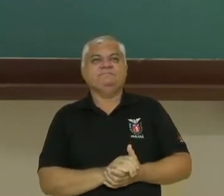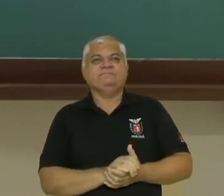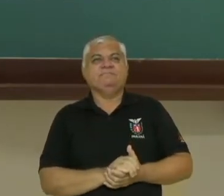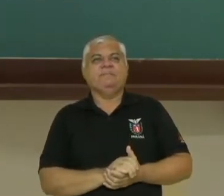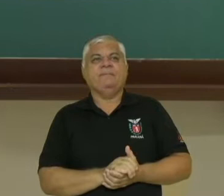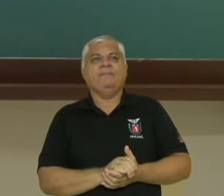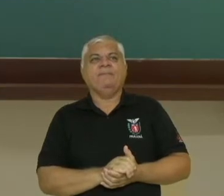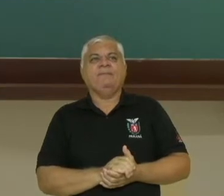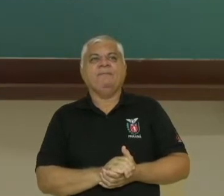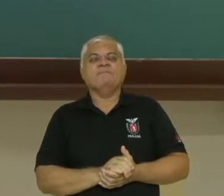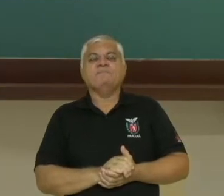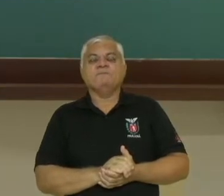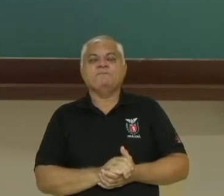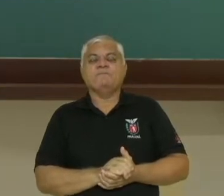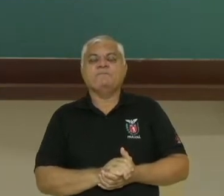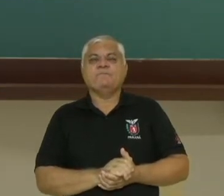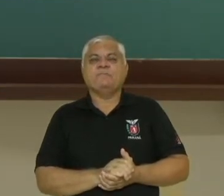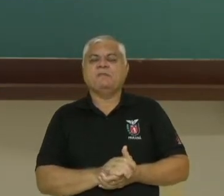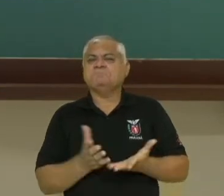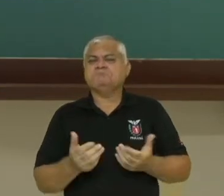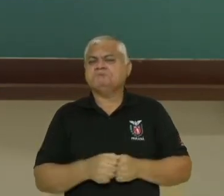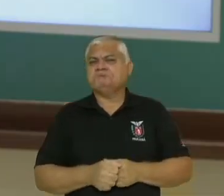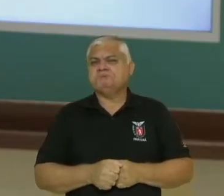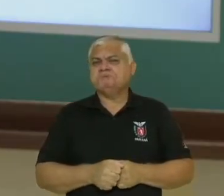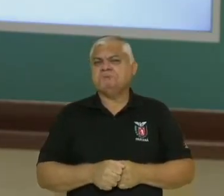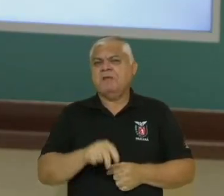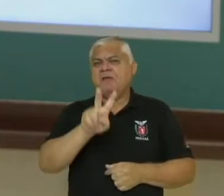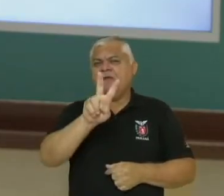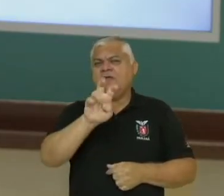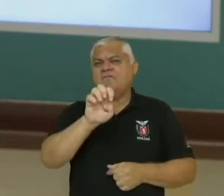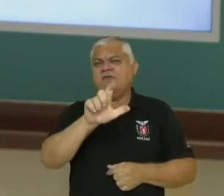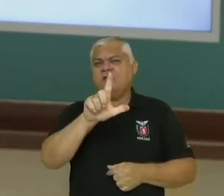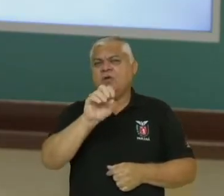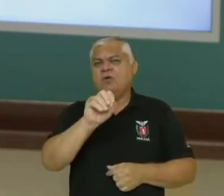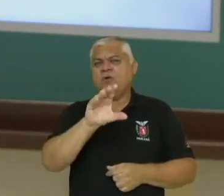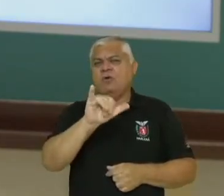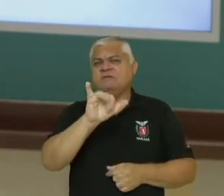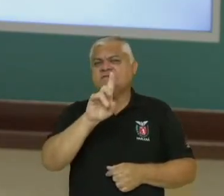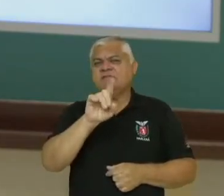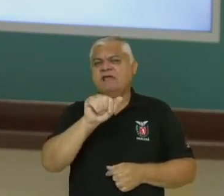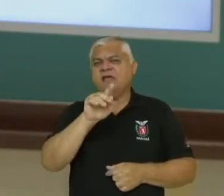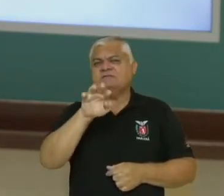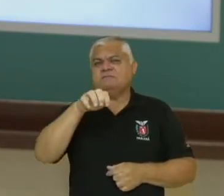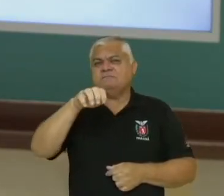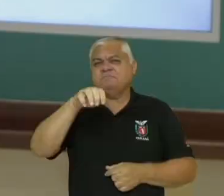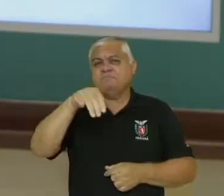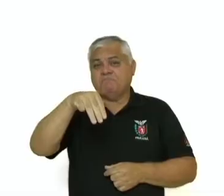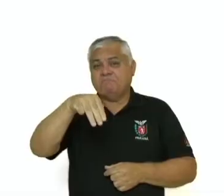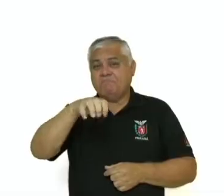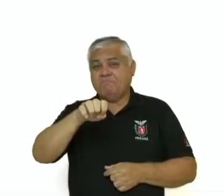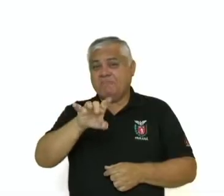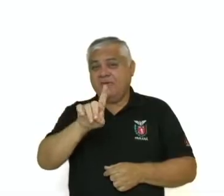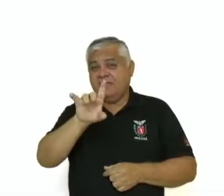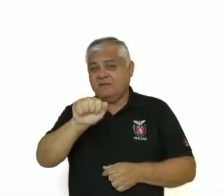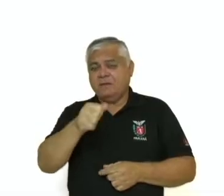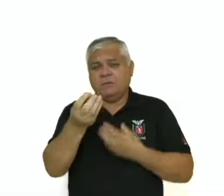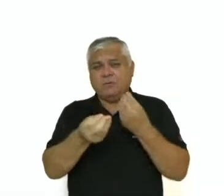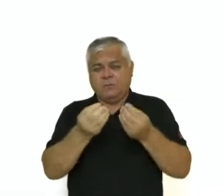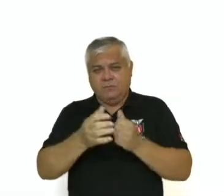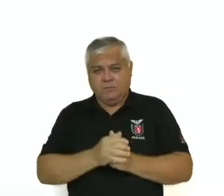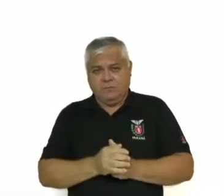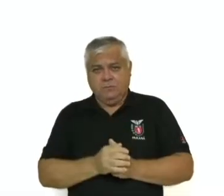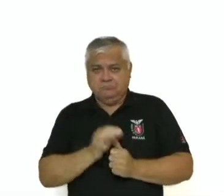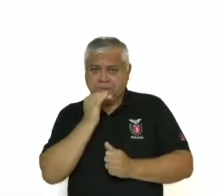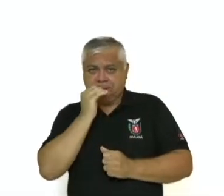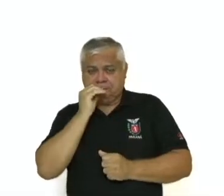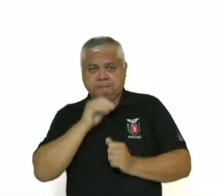Bem, velocidade média, né? Então, para calcular a velocidade média de um corpo, necessitaremos saber somente o deslocamento desse